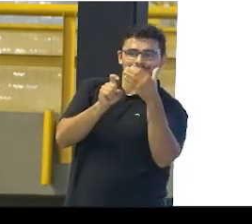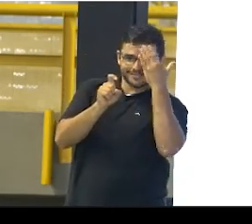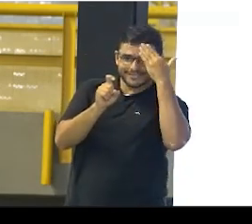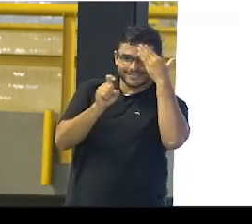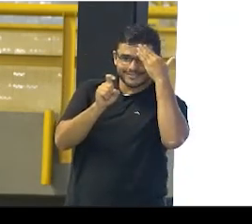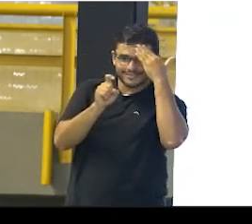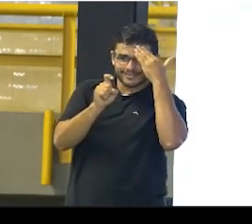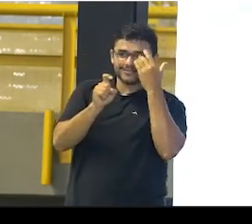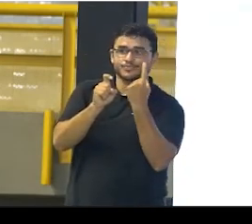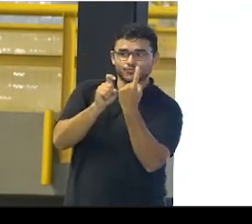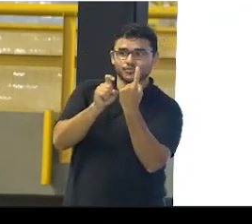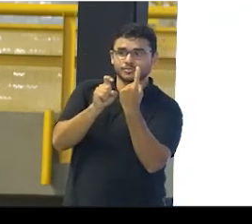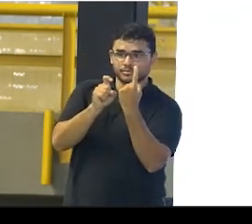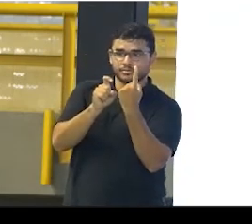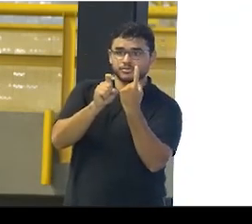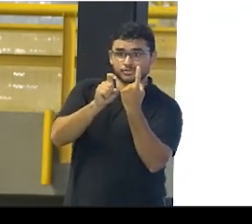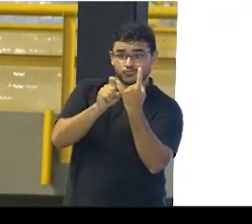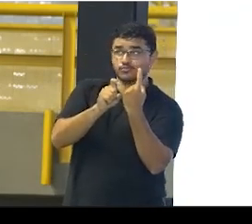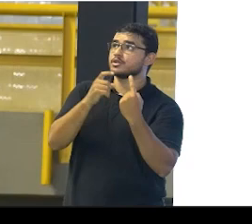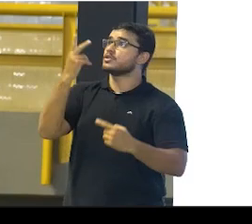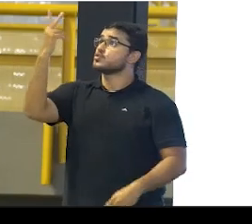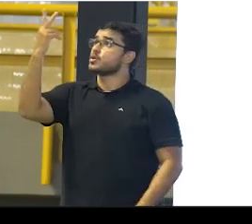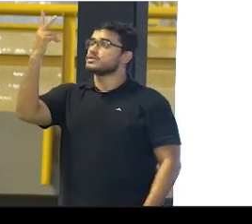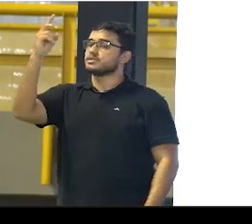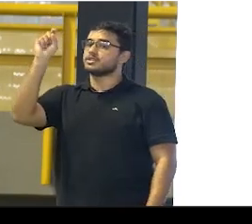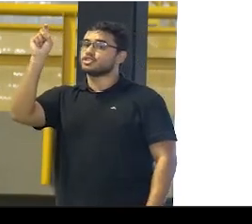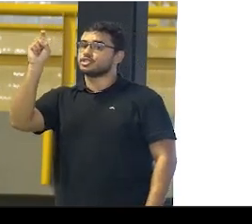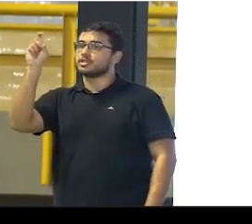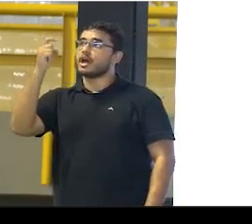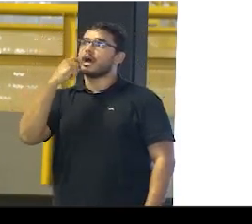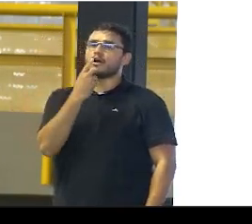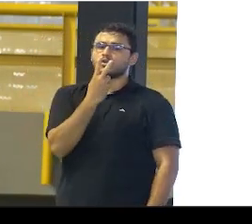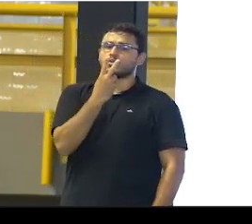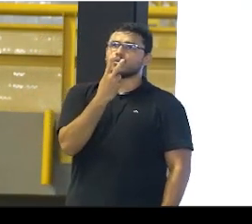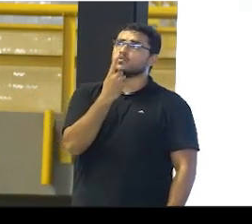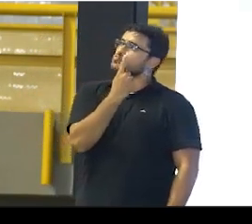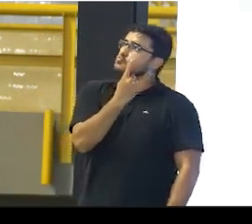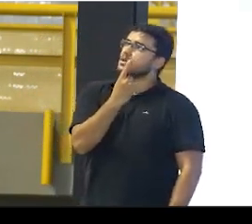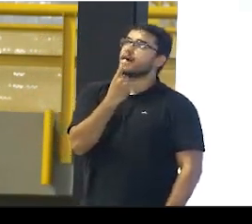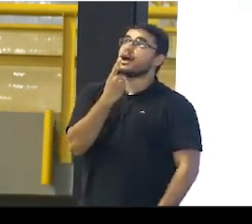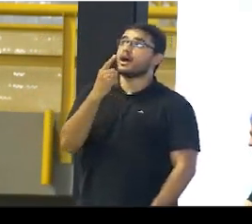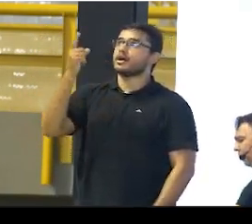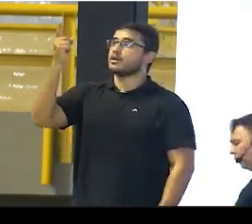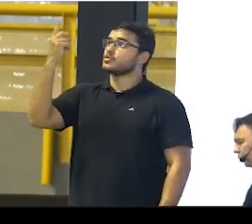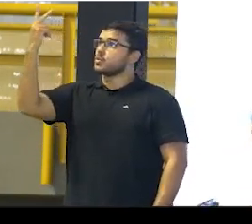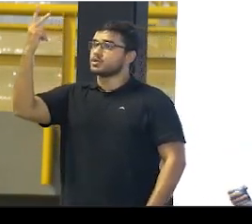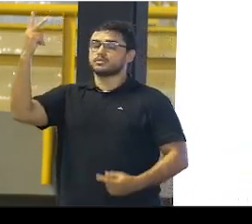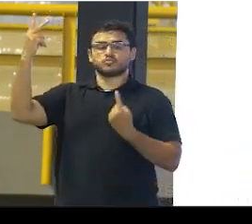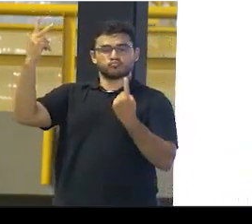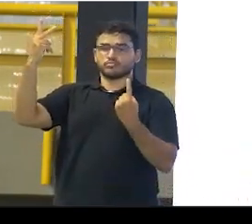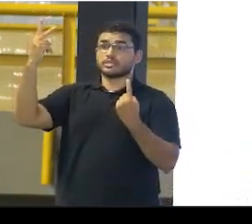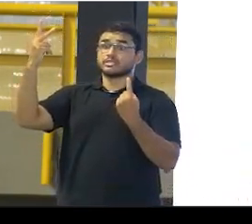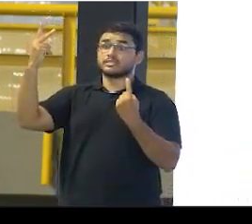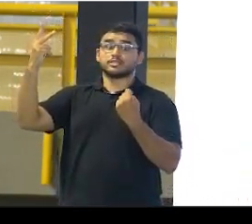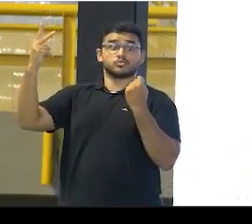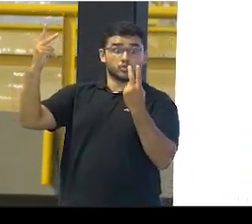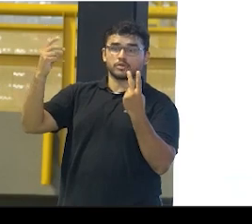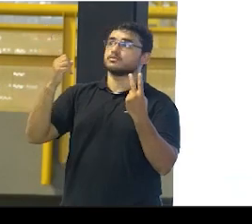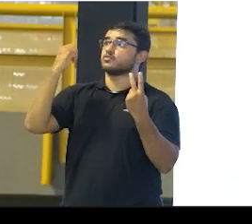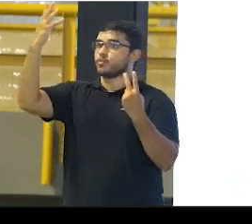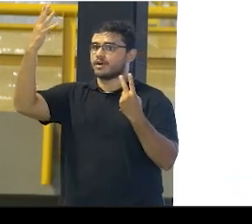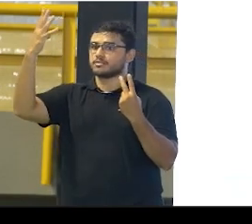do outro. Portanto, ele pergunta: determine a medida em metros da altura do trapézio. Qual é a